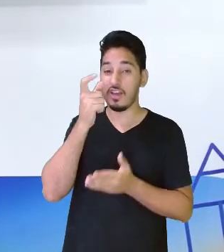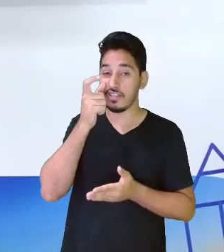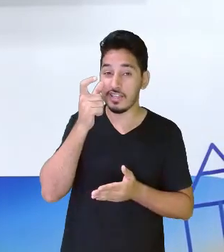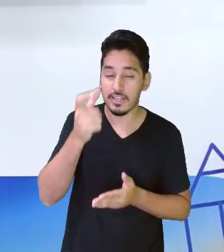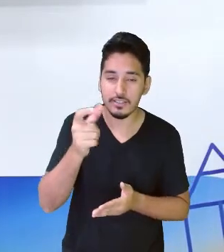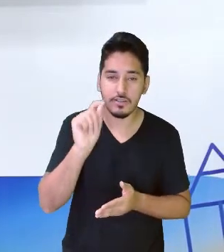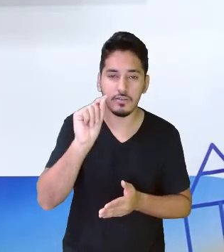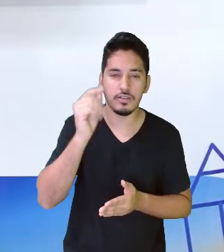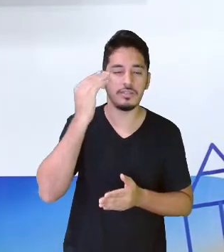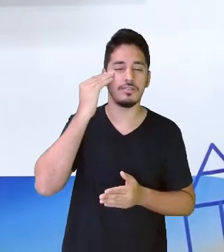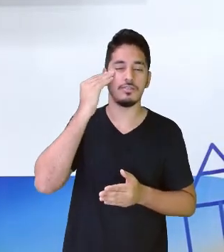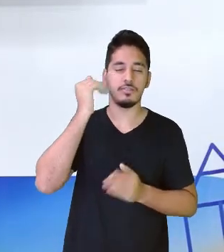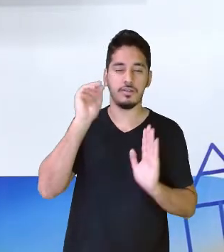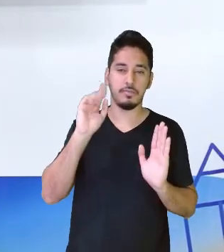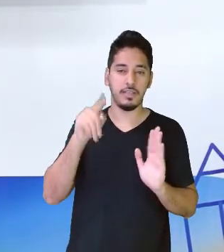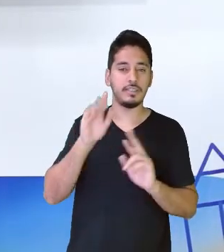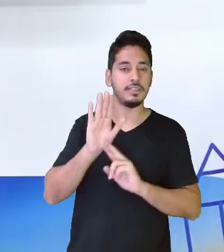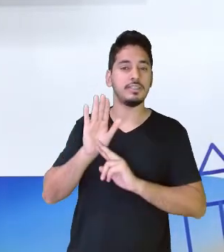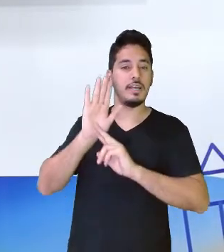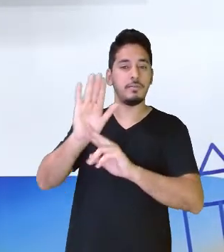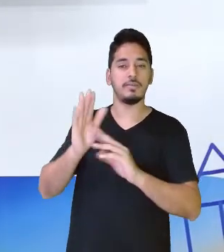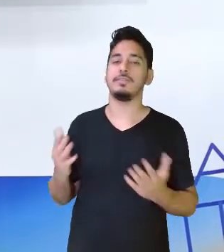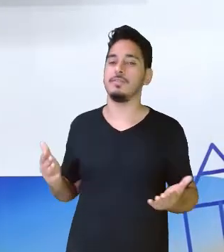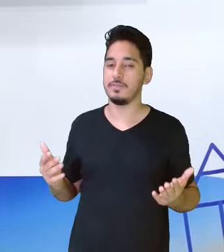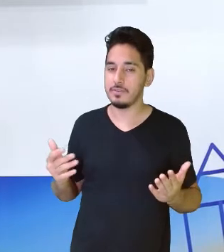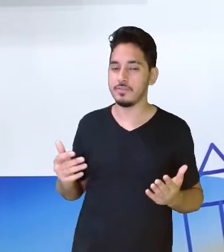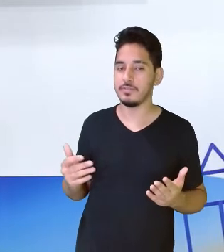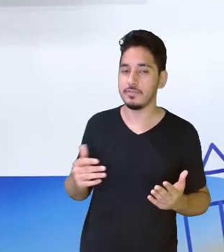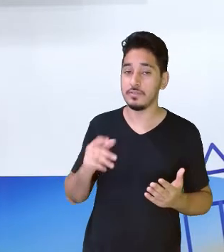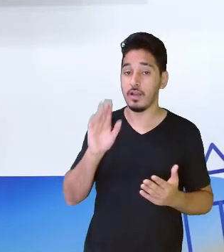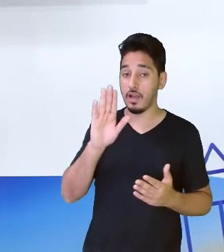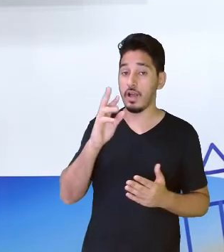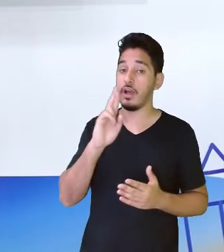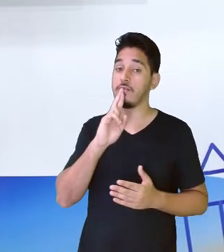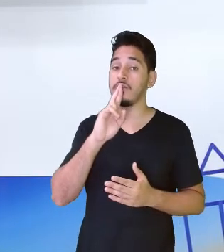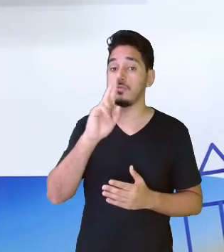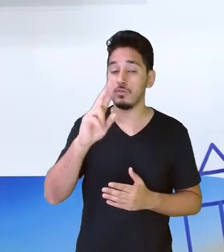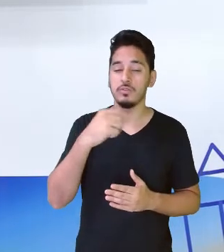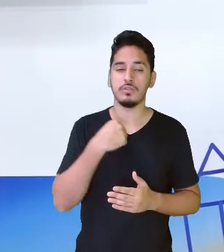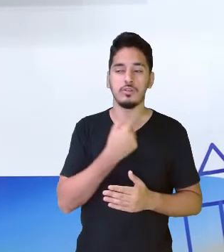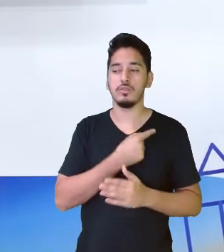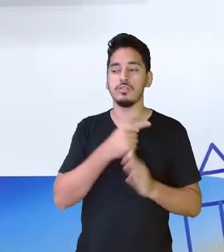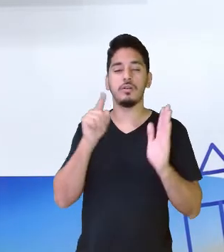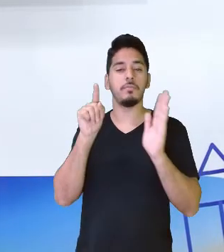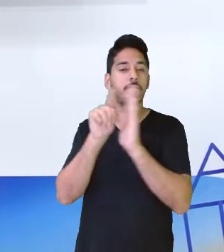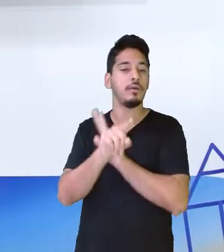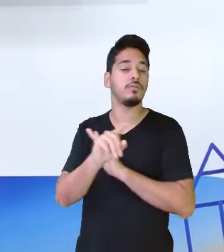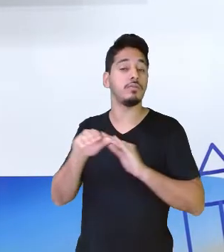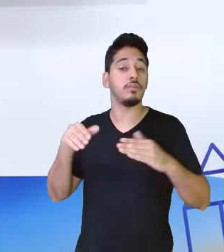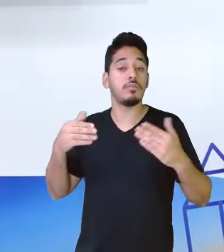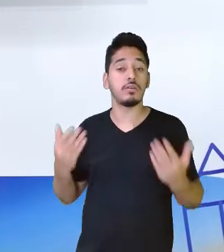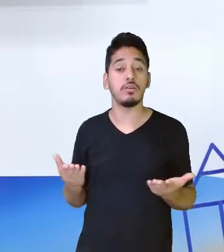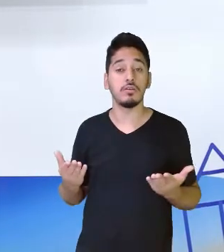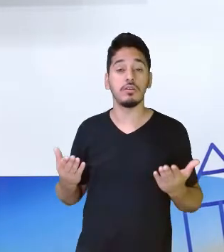saber essas representações. A resposta da nossa questãozinha